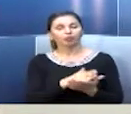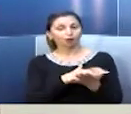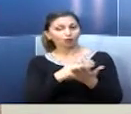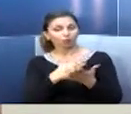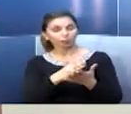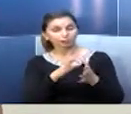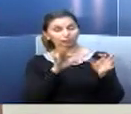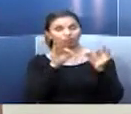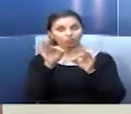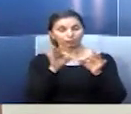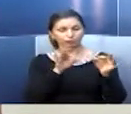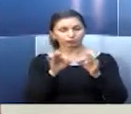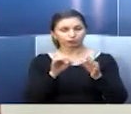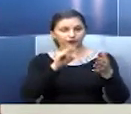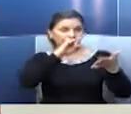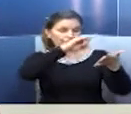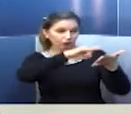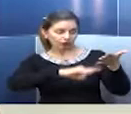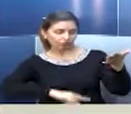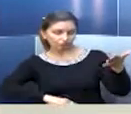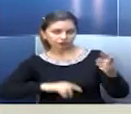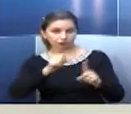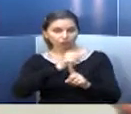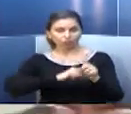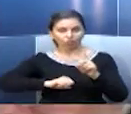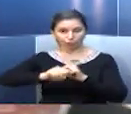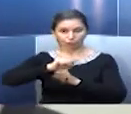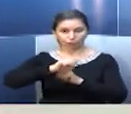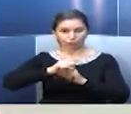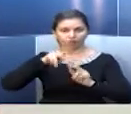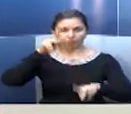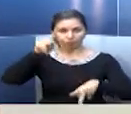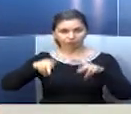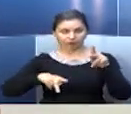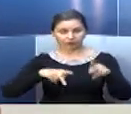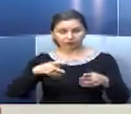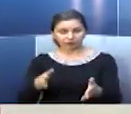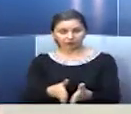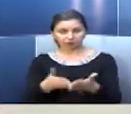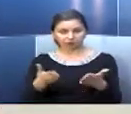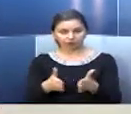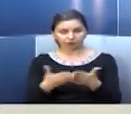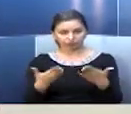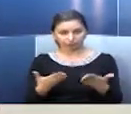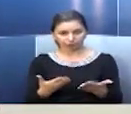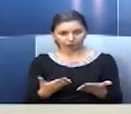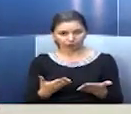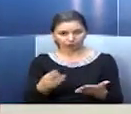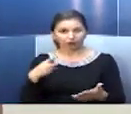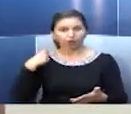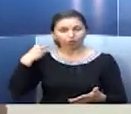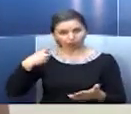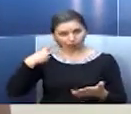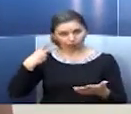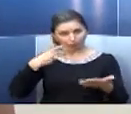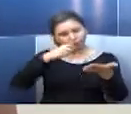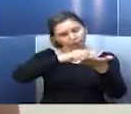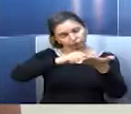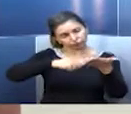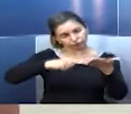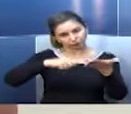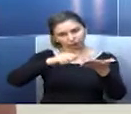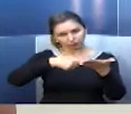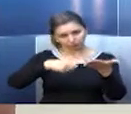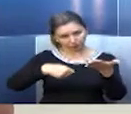do programa Nota Fiscal Social para a população de baixa renda. O vereador que abaixo